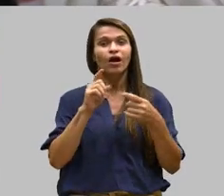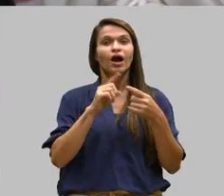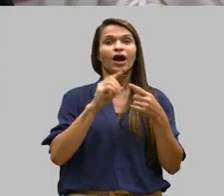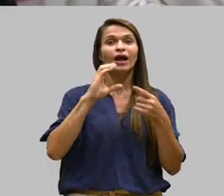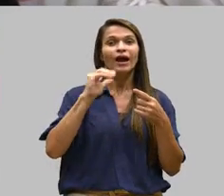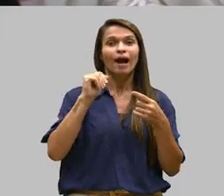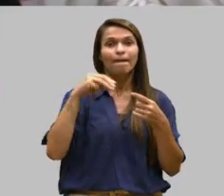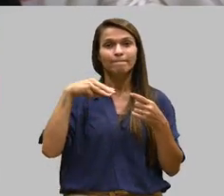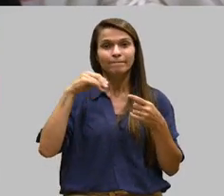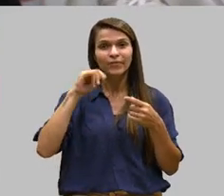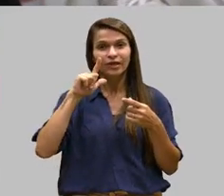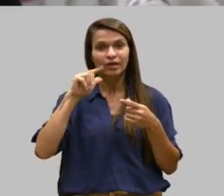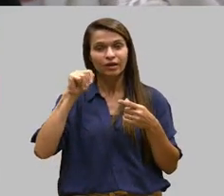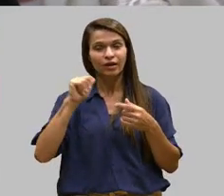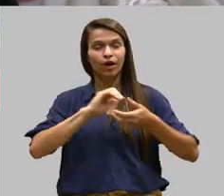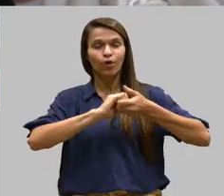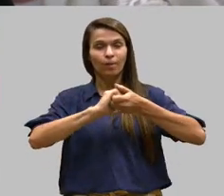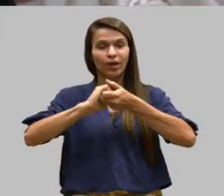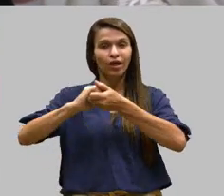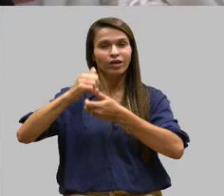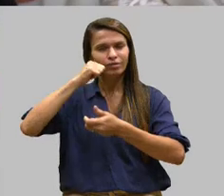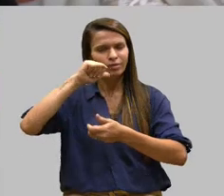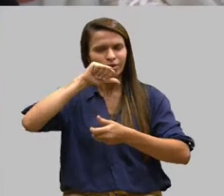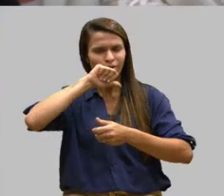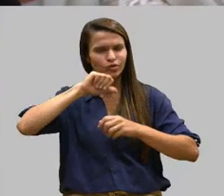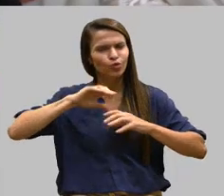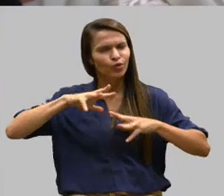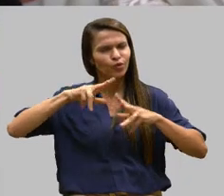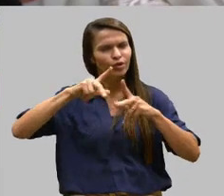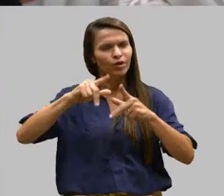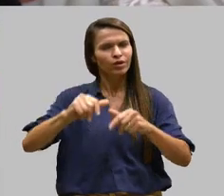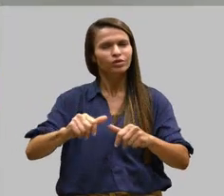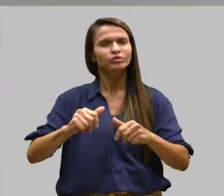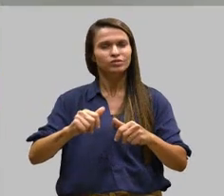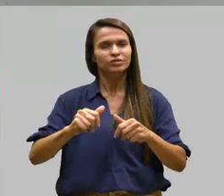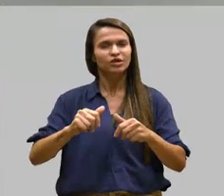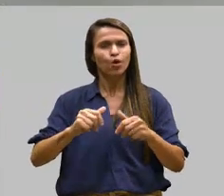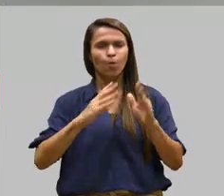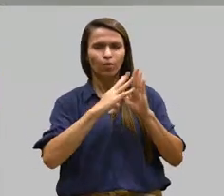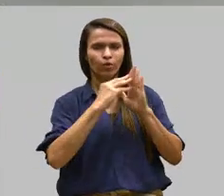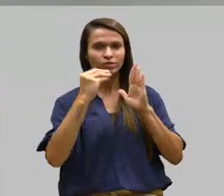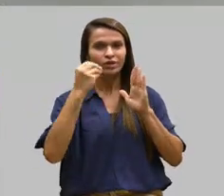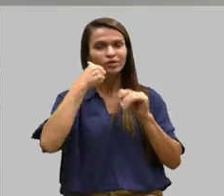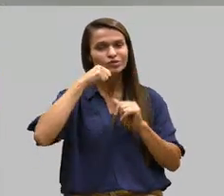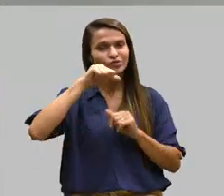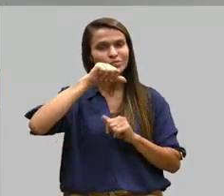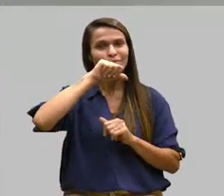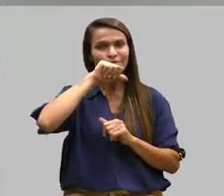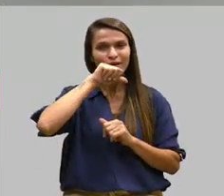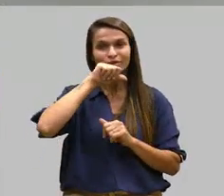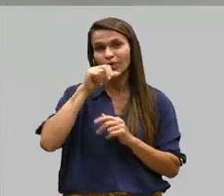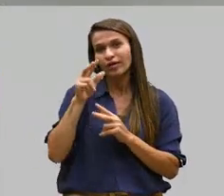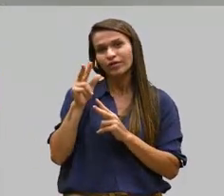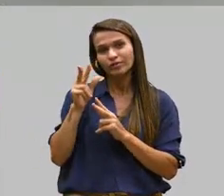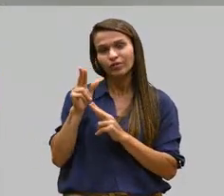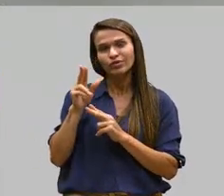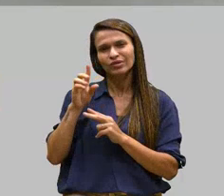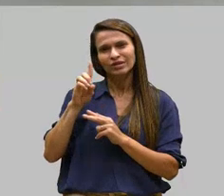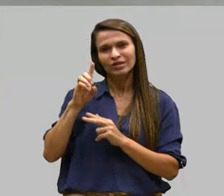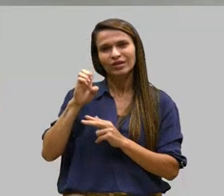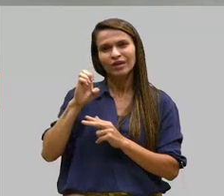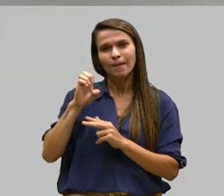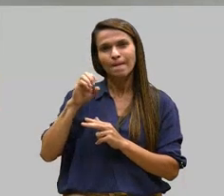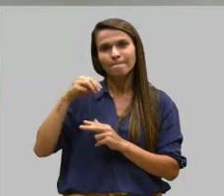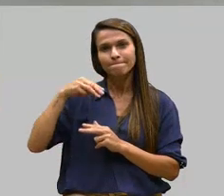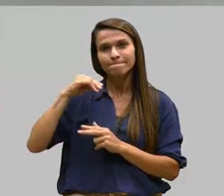comprimento das demais mães Camila exemplo de mãe que não é mãe biológica do Dimitri mas cuida muito bem do